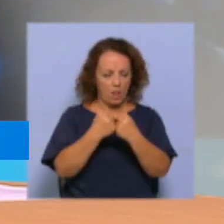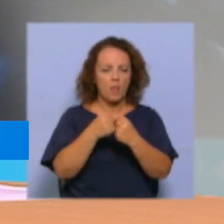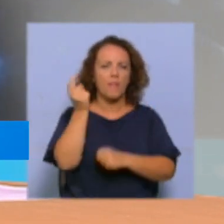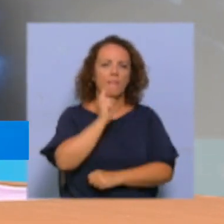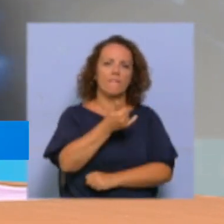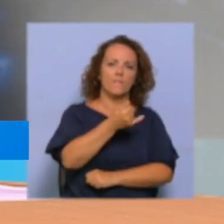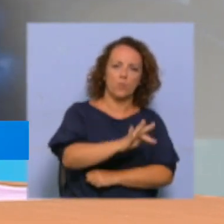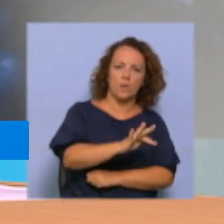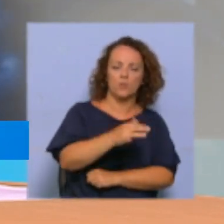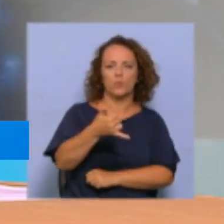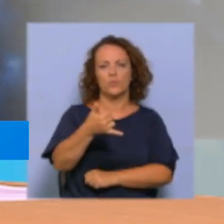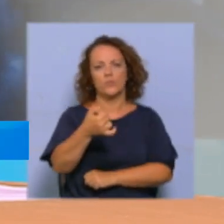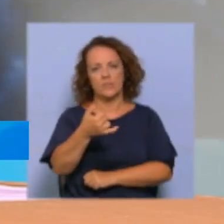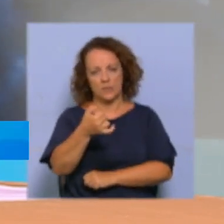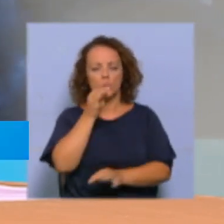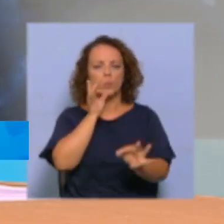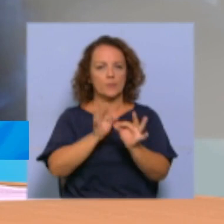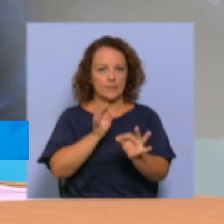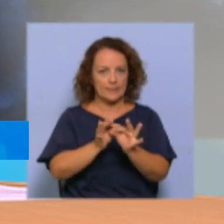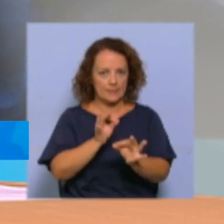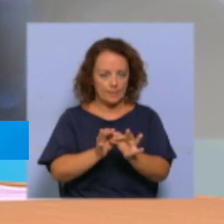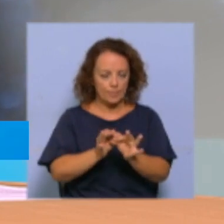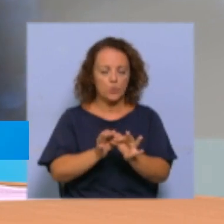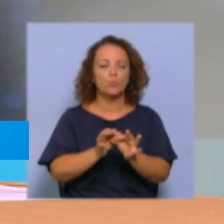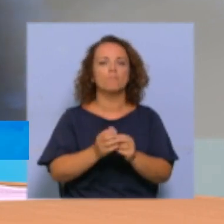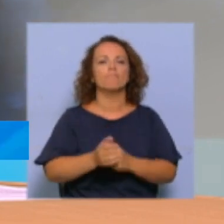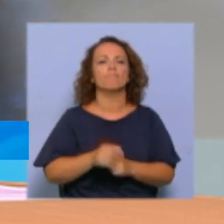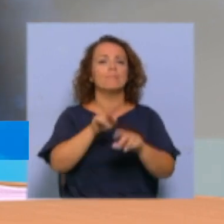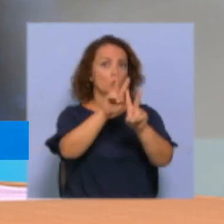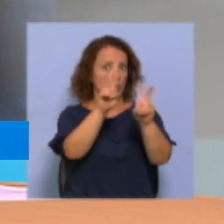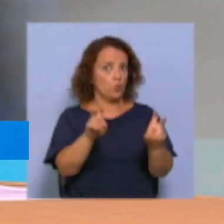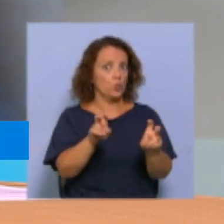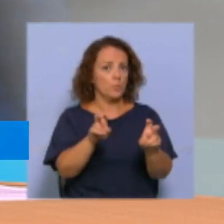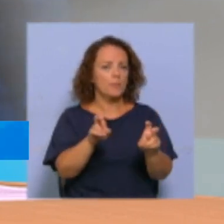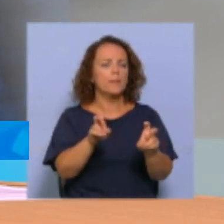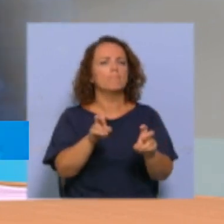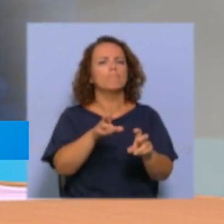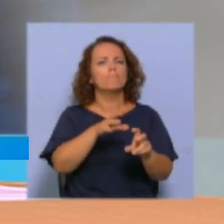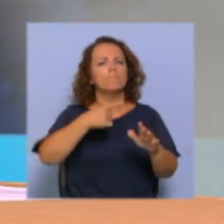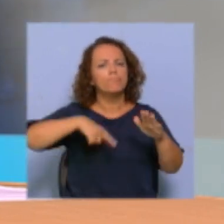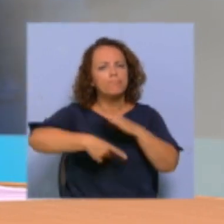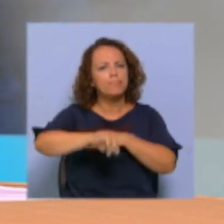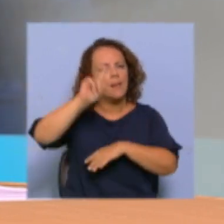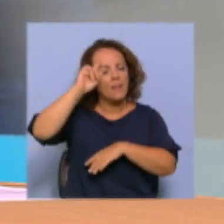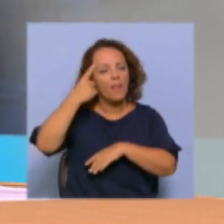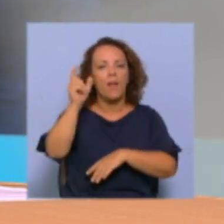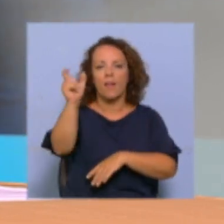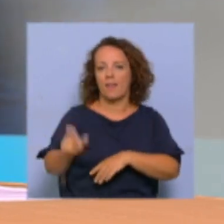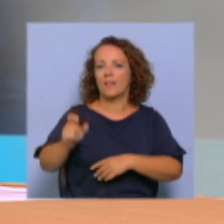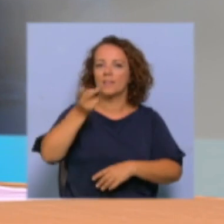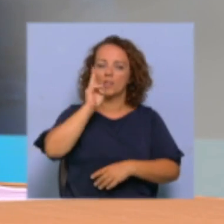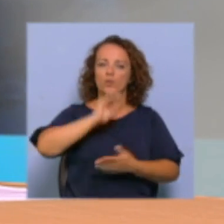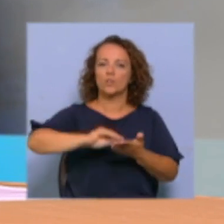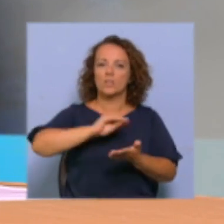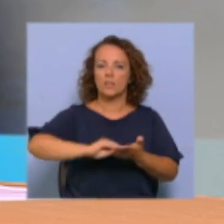dias 24 e 25 de setembro. Sobre elas, nós vamos ficar a saber tudo através da diretora do Secretariado